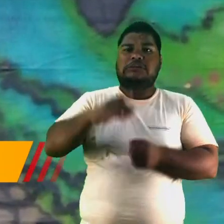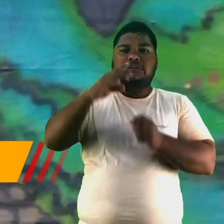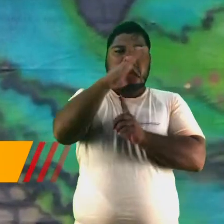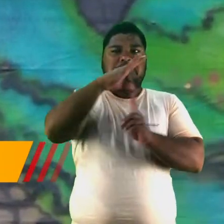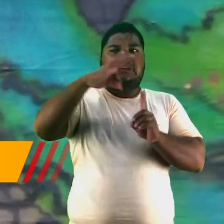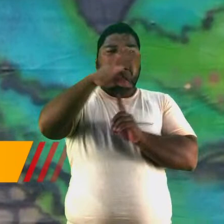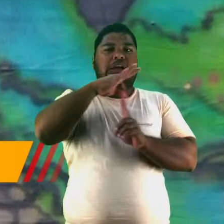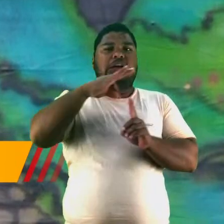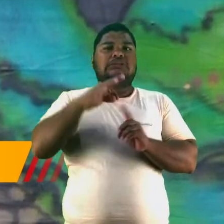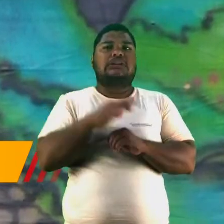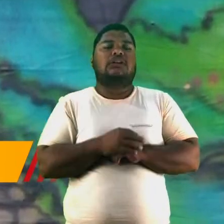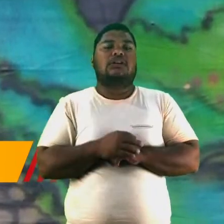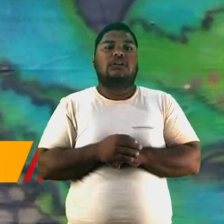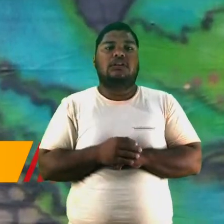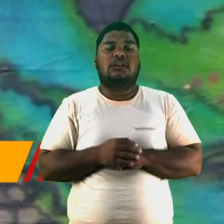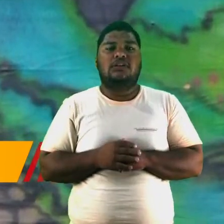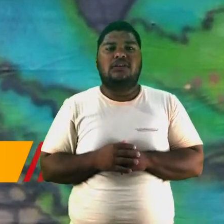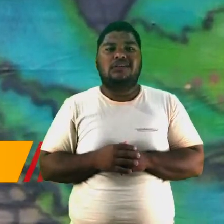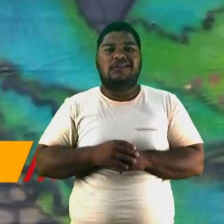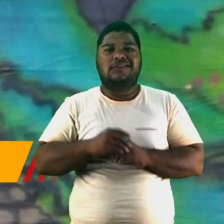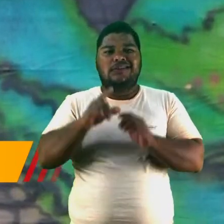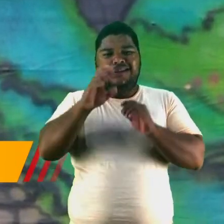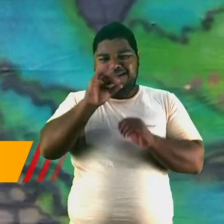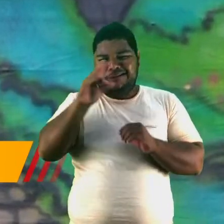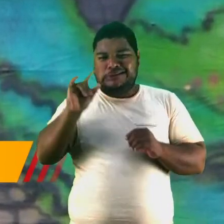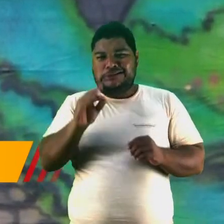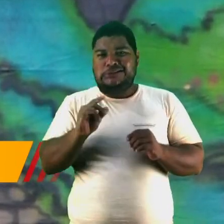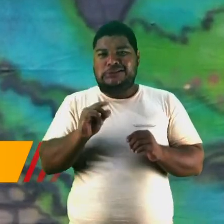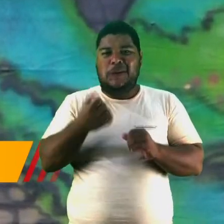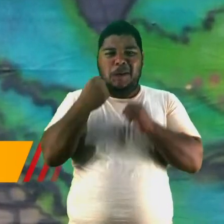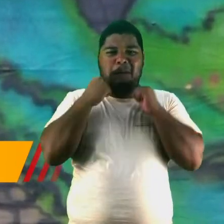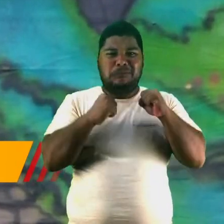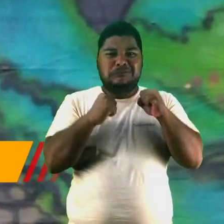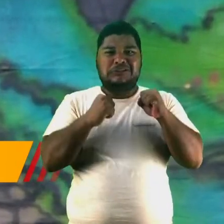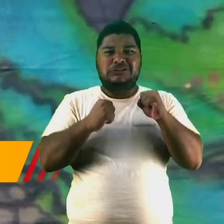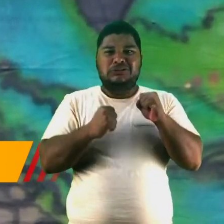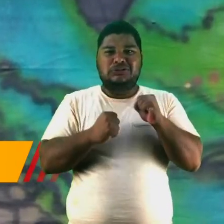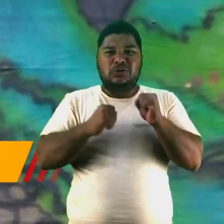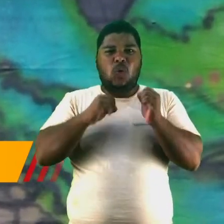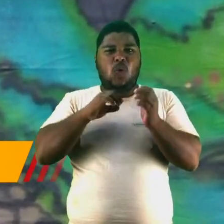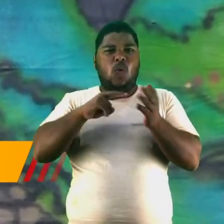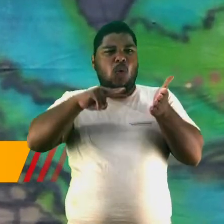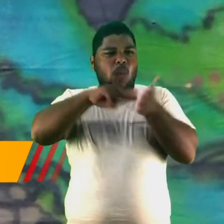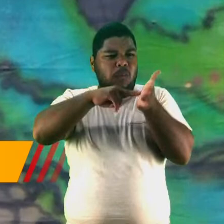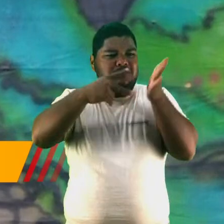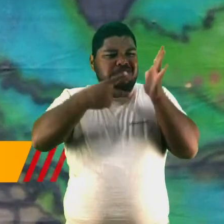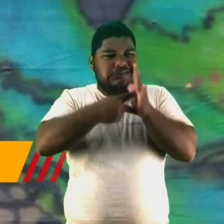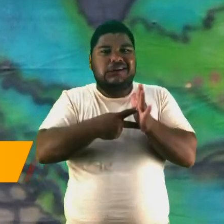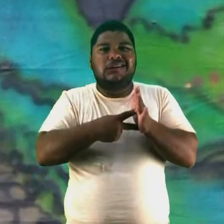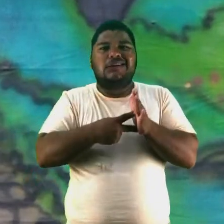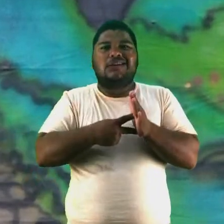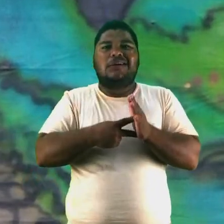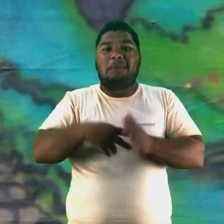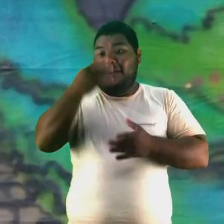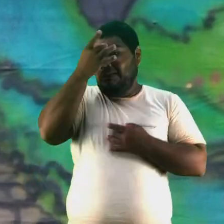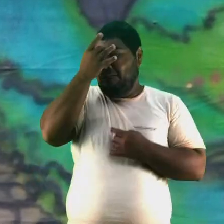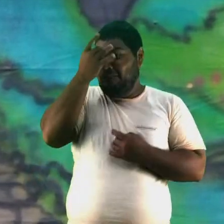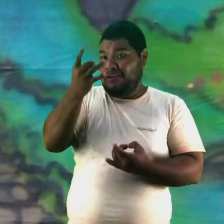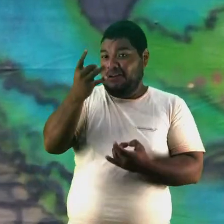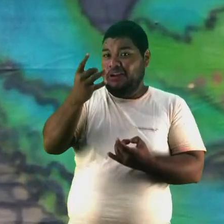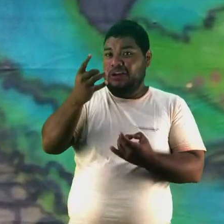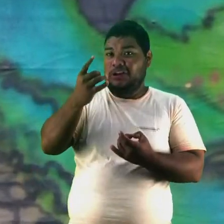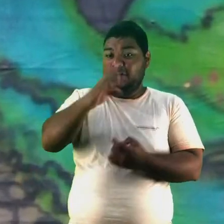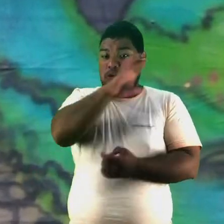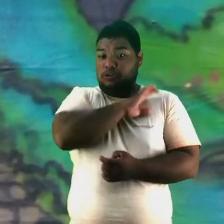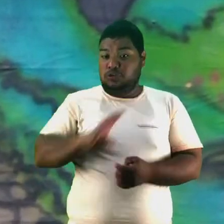elas têm o poder de comunicar-te a sabedoria que conduz à salvação pela fé em Cristo Jesus.